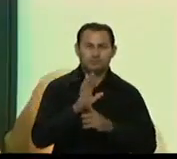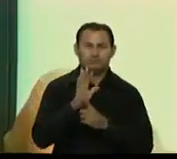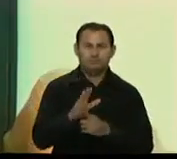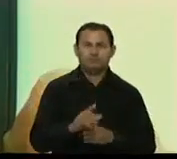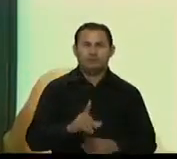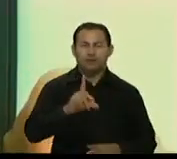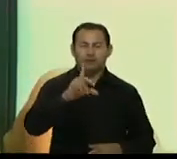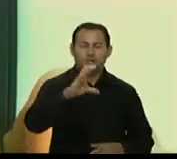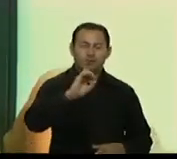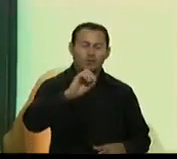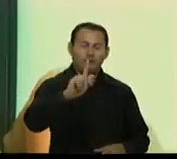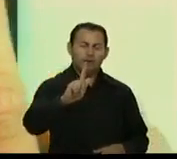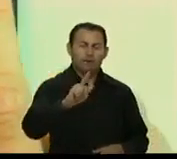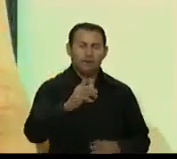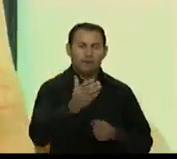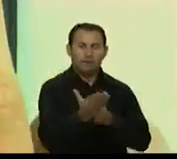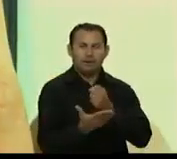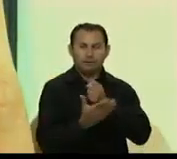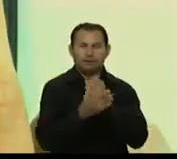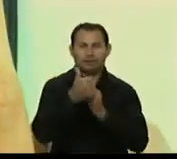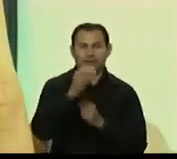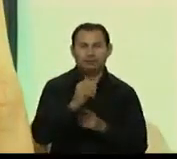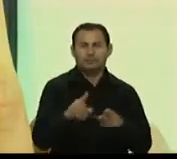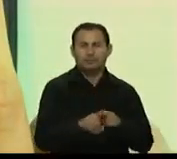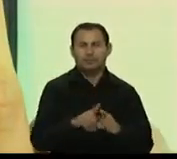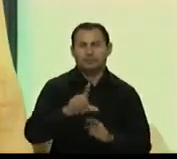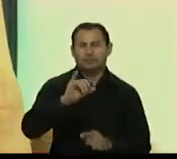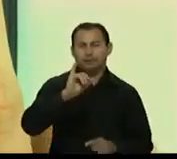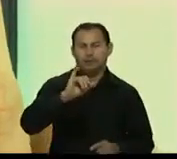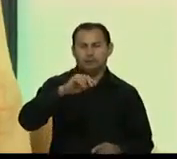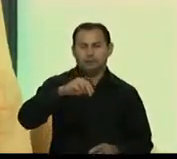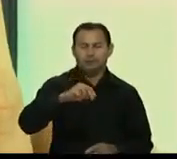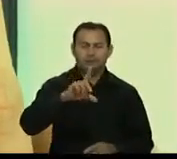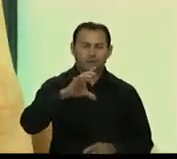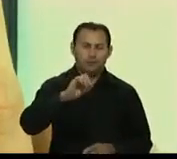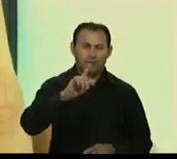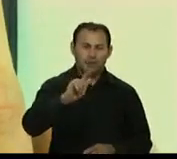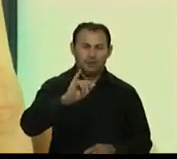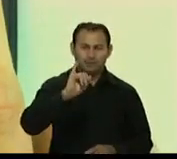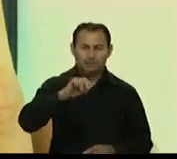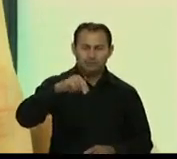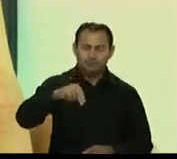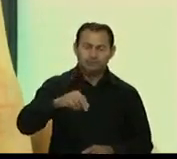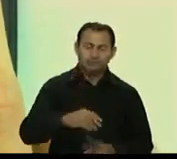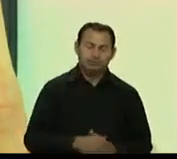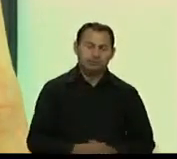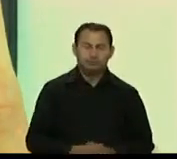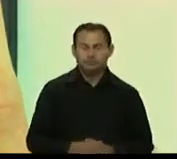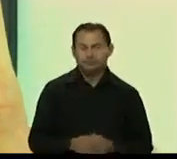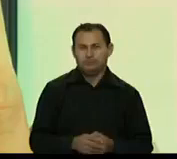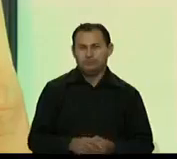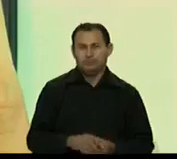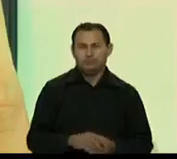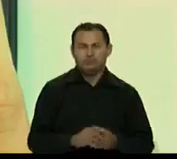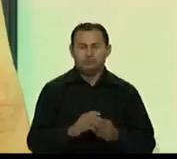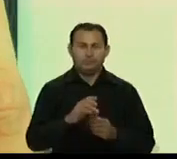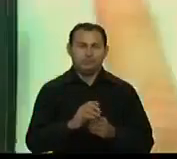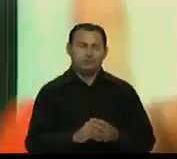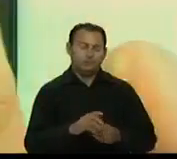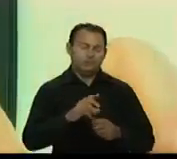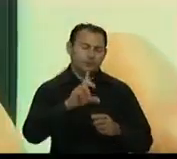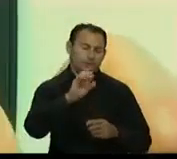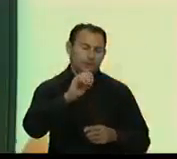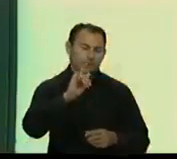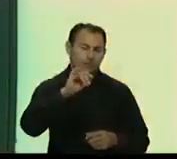representando o logaritmo na base 10 e representando também o logaritmo na base número neperiano, certo? Então, no logaritmo natural.